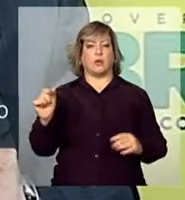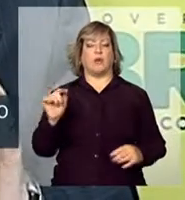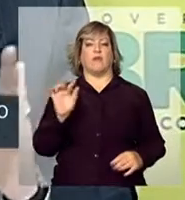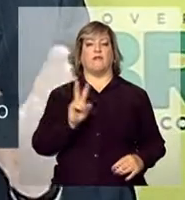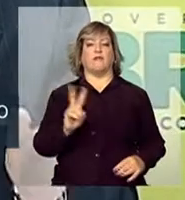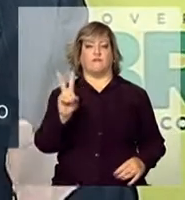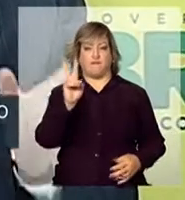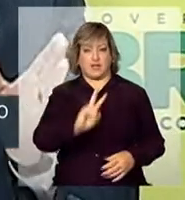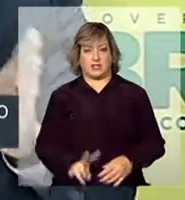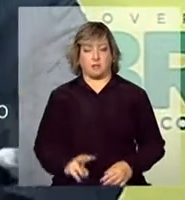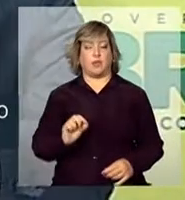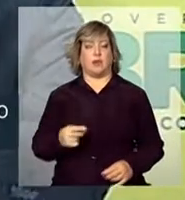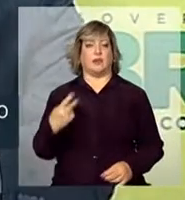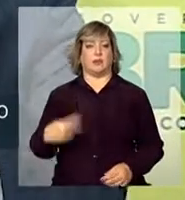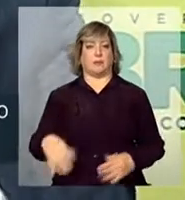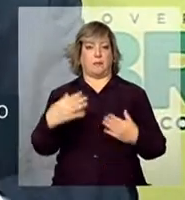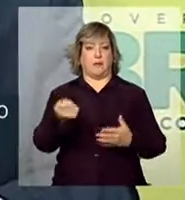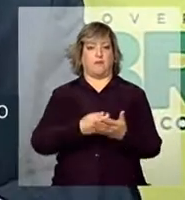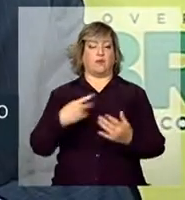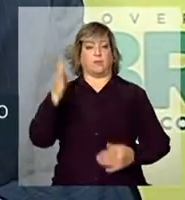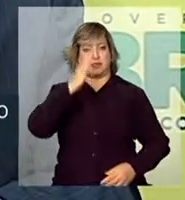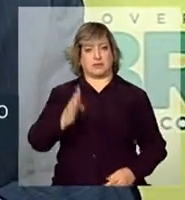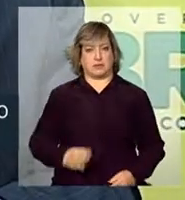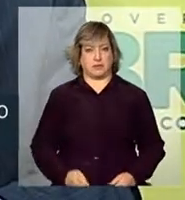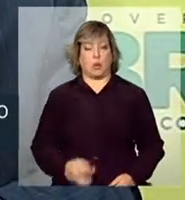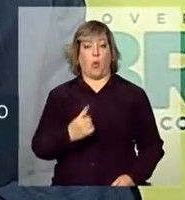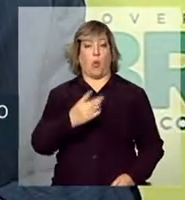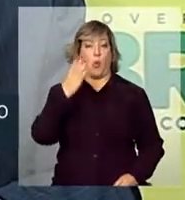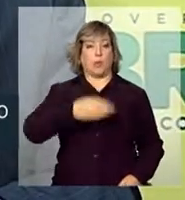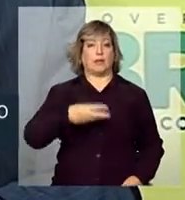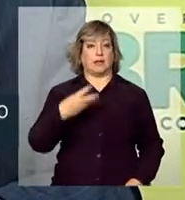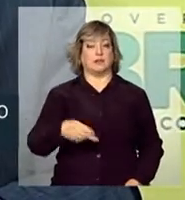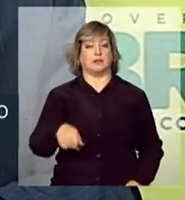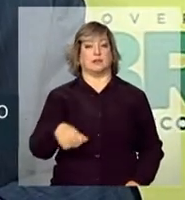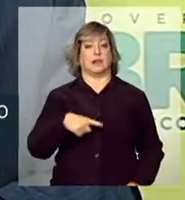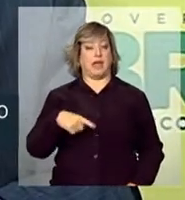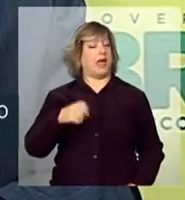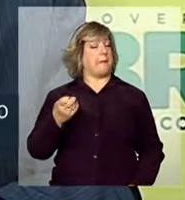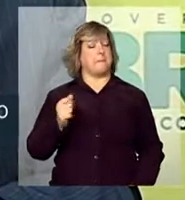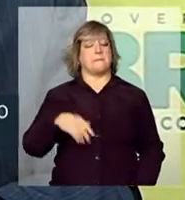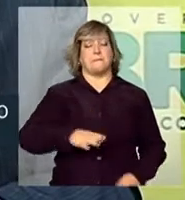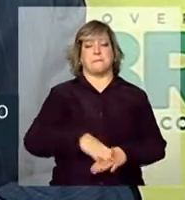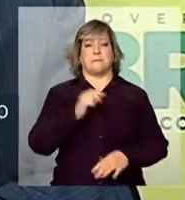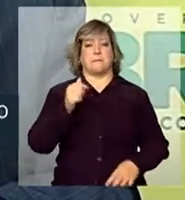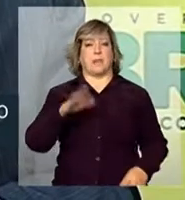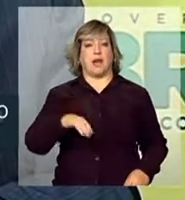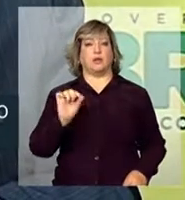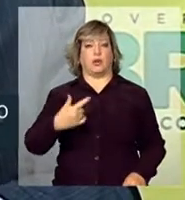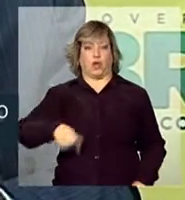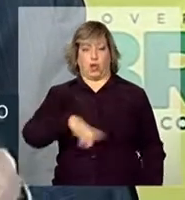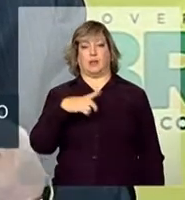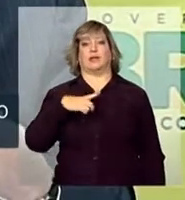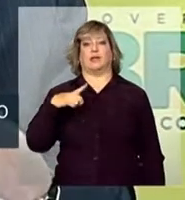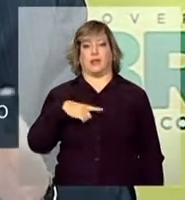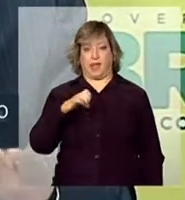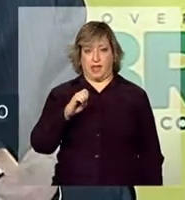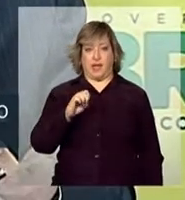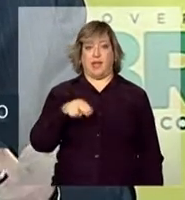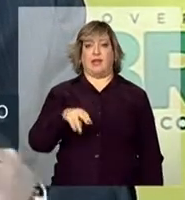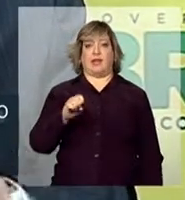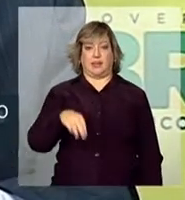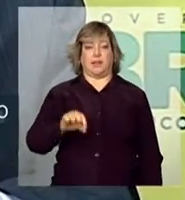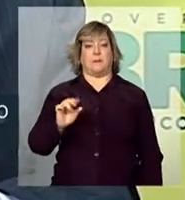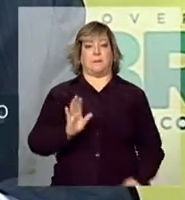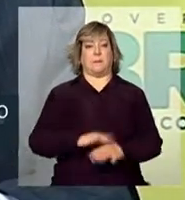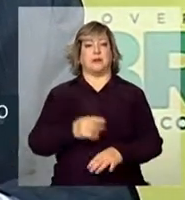texto é um terço do custo total dos vestibulares É de longe o exame mais barato que nós temos por para o